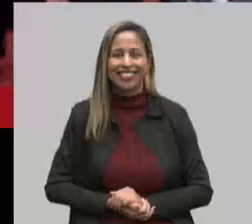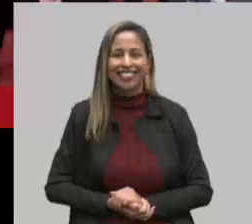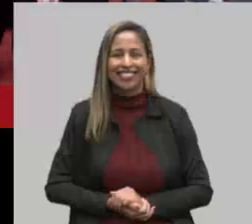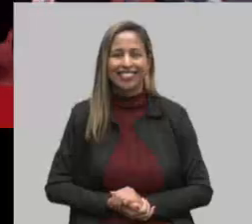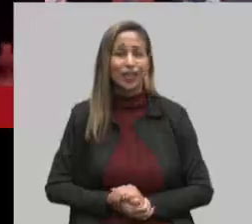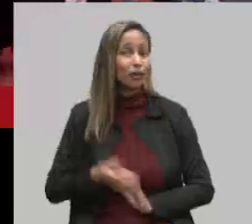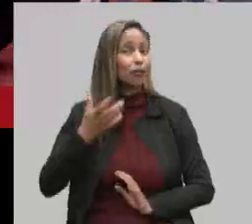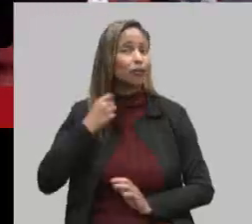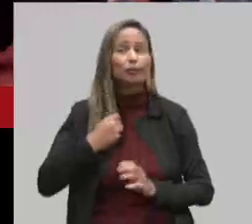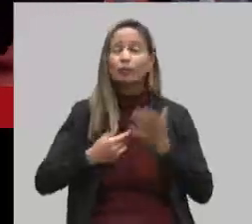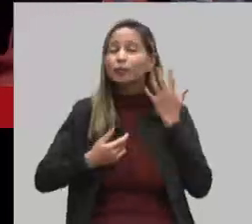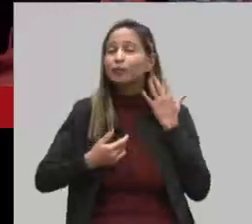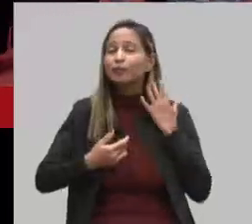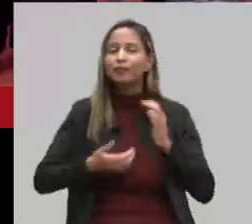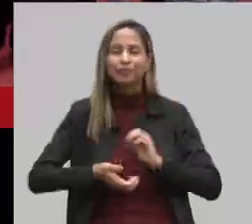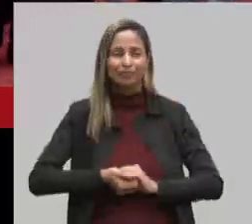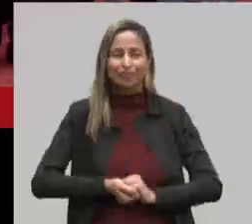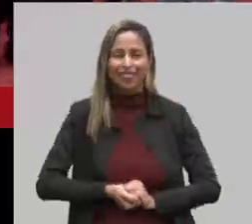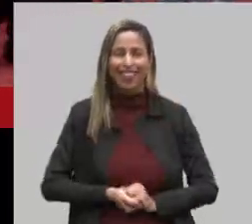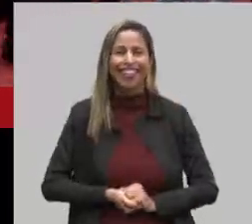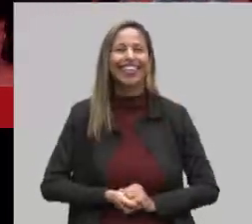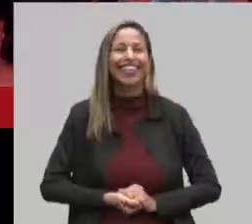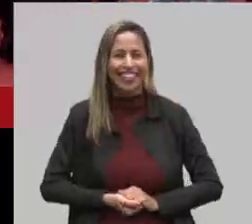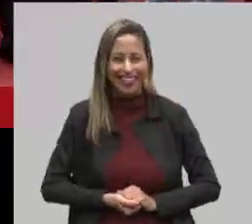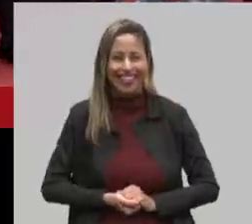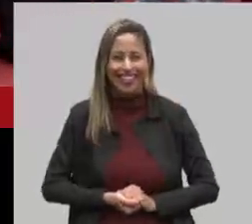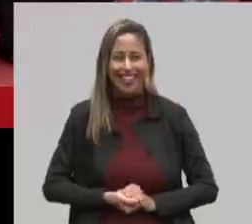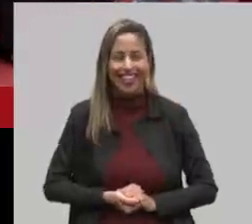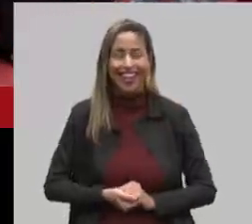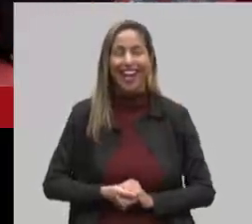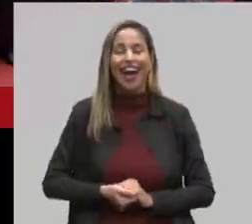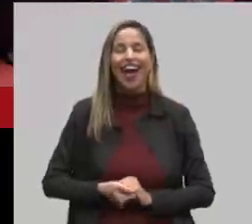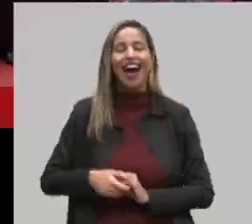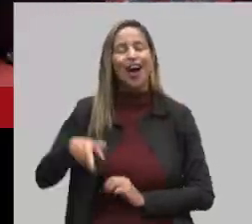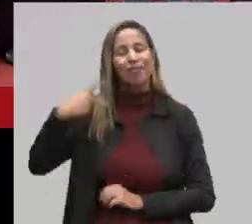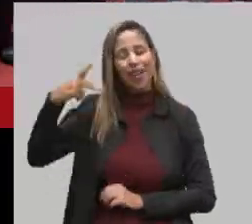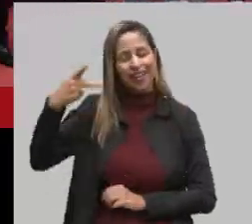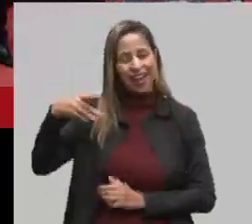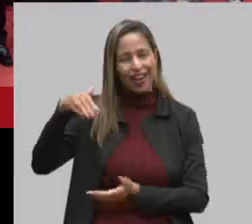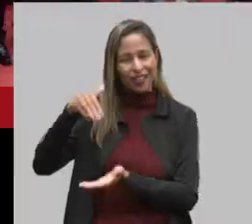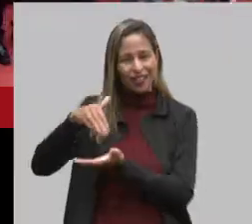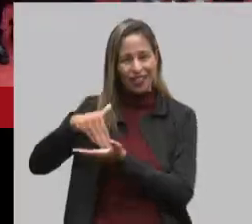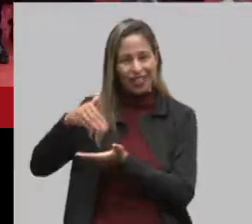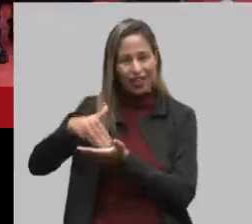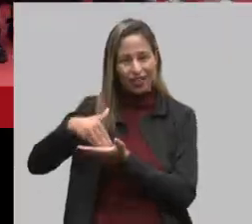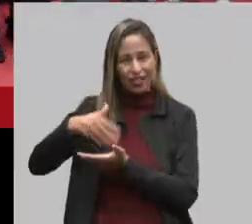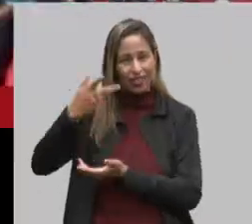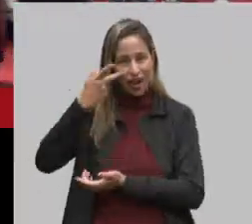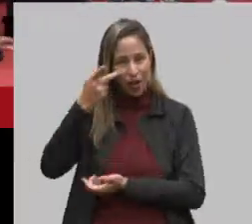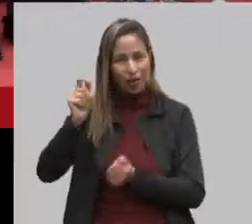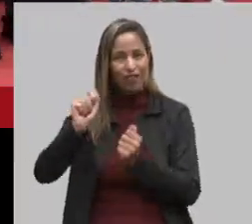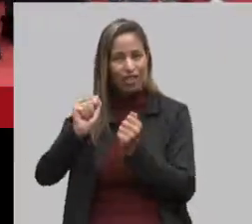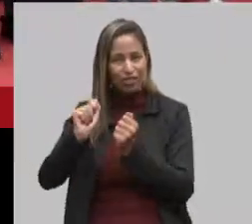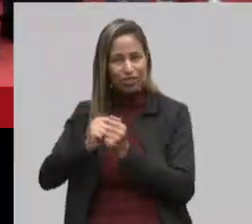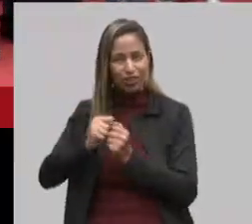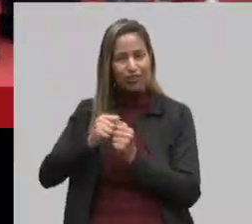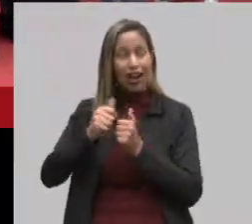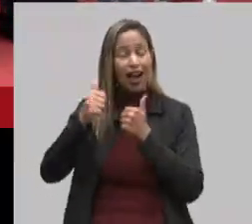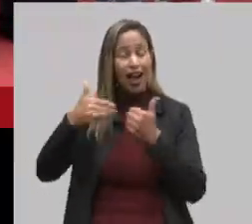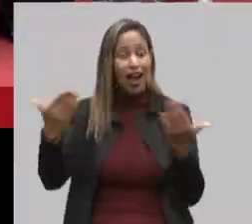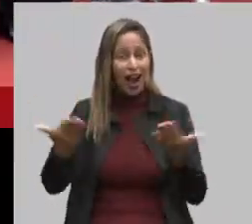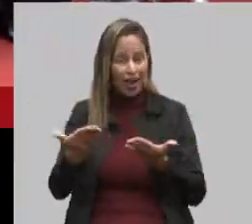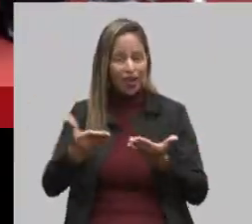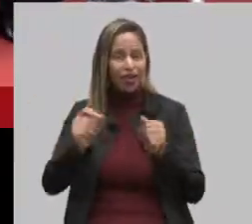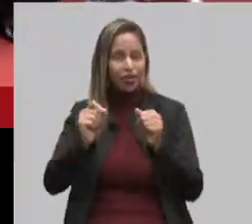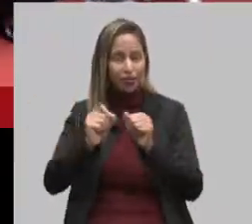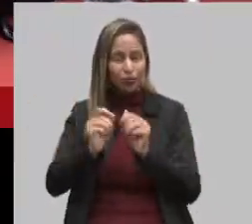especial a plenária final do Parlamento jovem esse evento que você está acompanhando vai começar a acompanhar a partir de agora faz parte